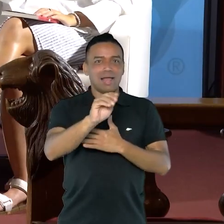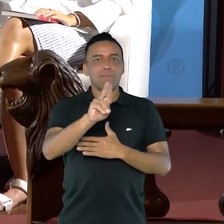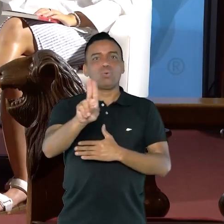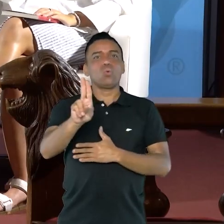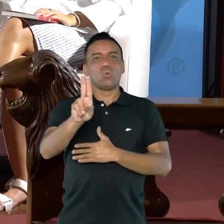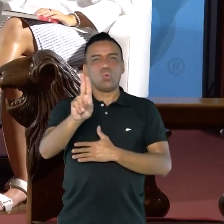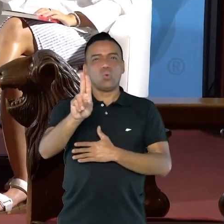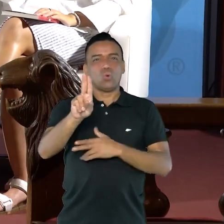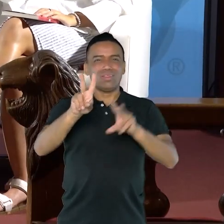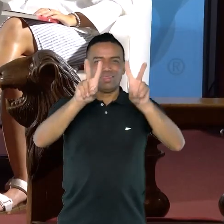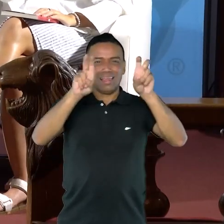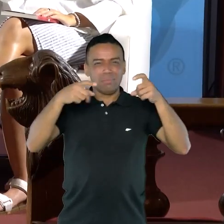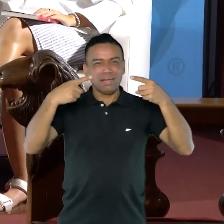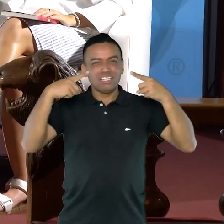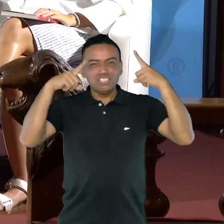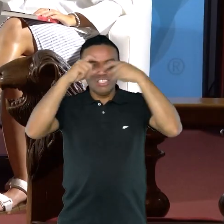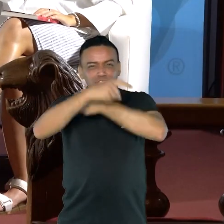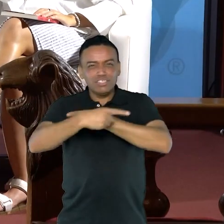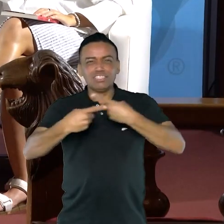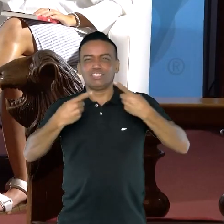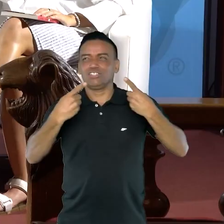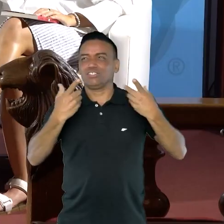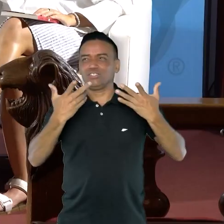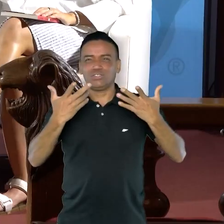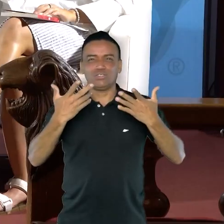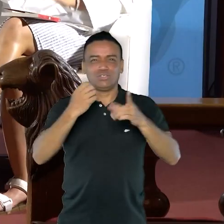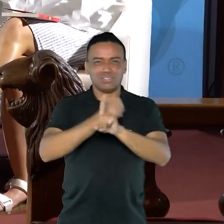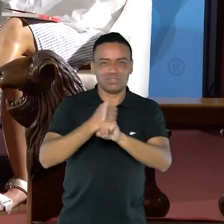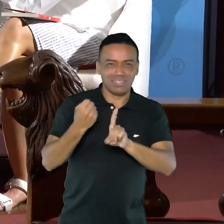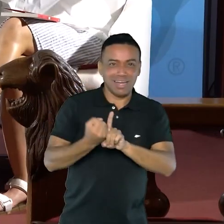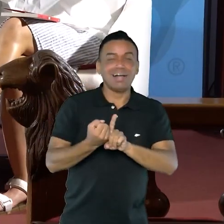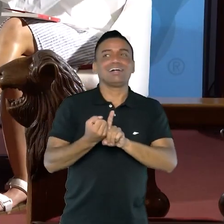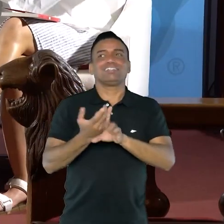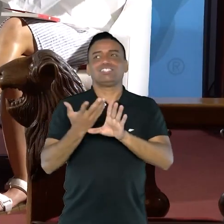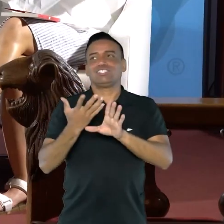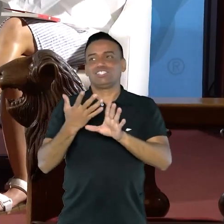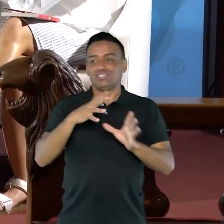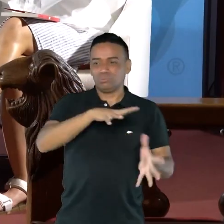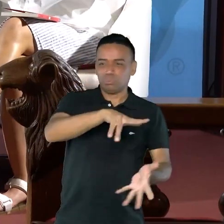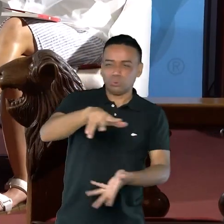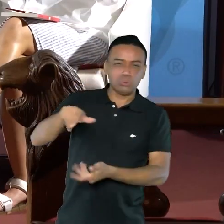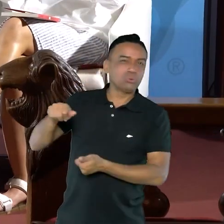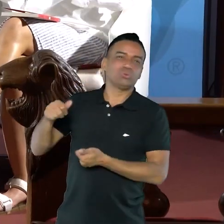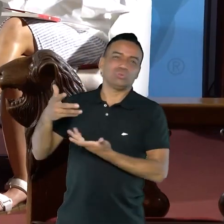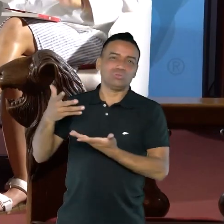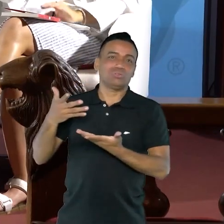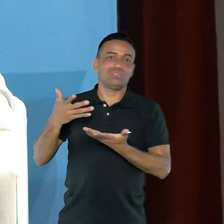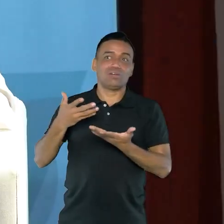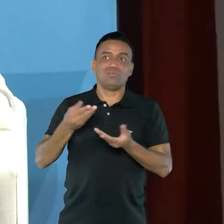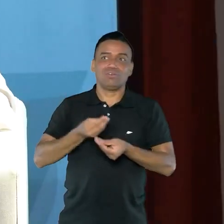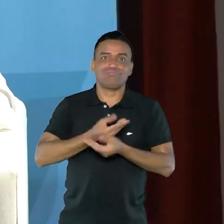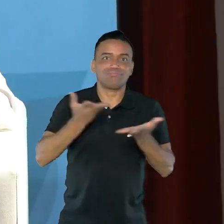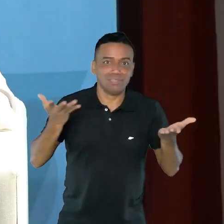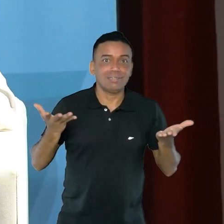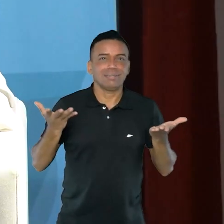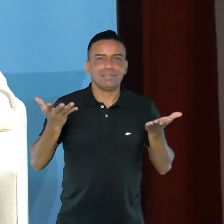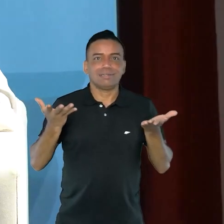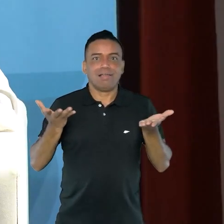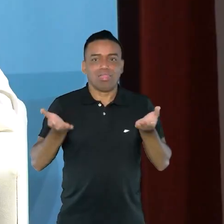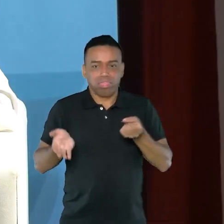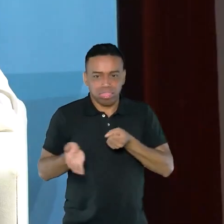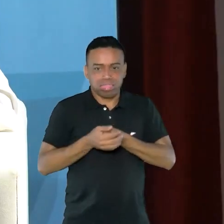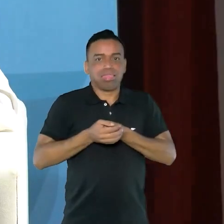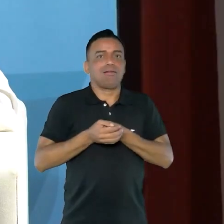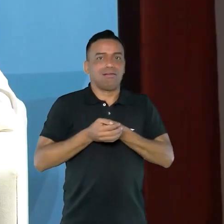que nos faz no mundo, e que tem trazido, né, esse tipo de encobrimento,